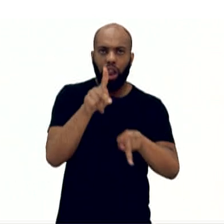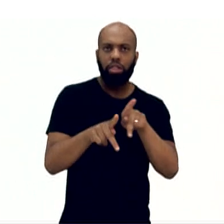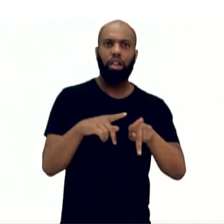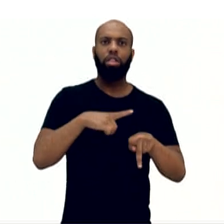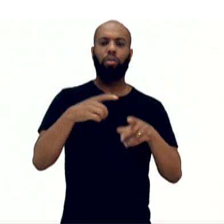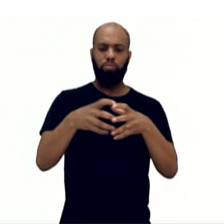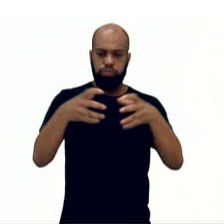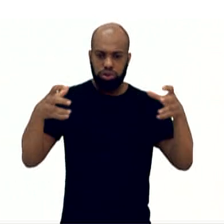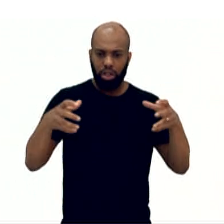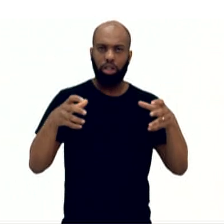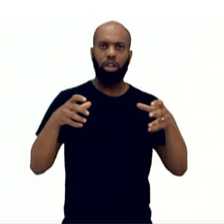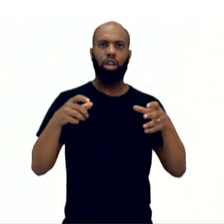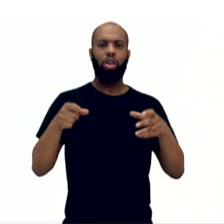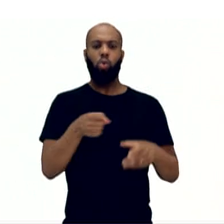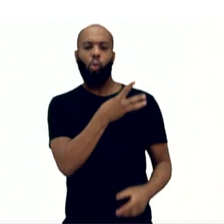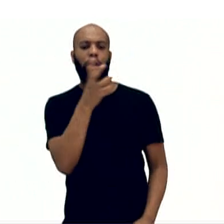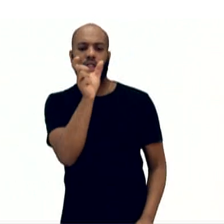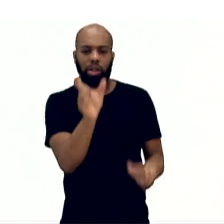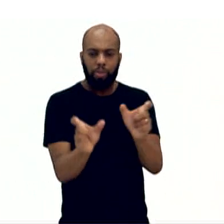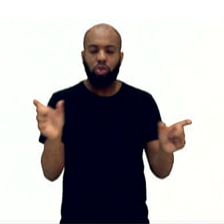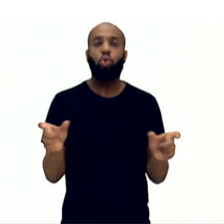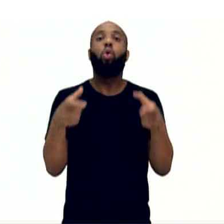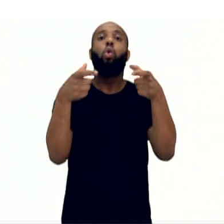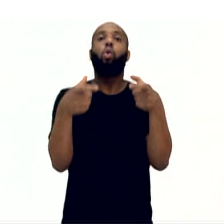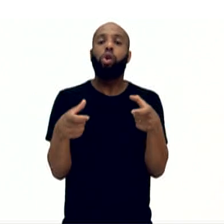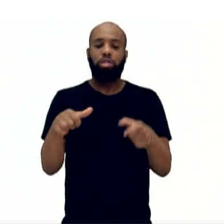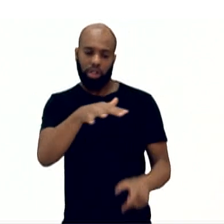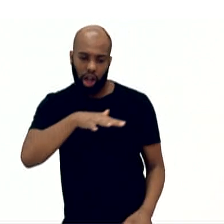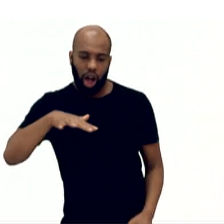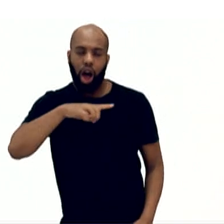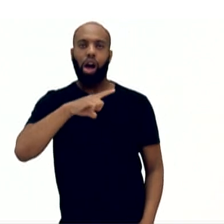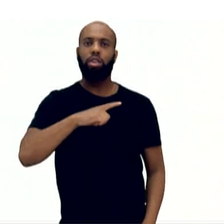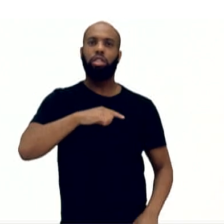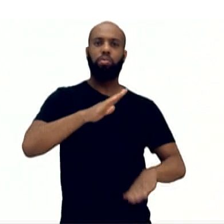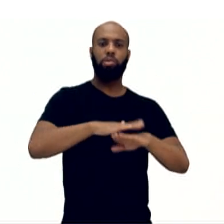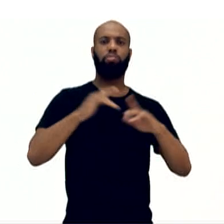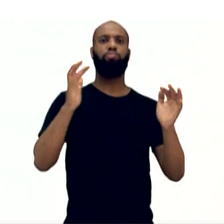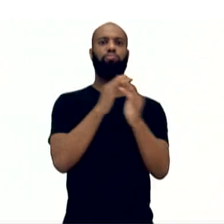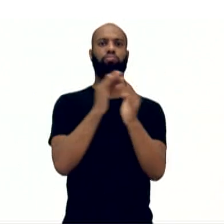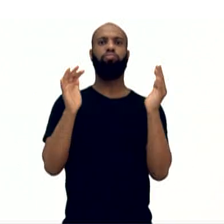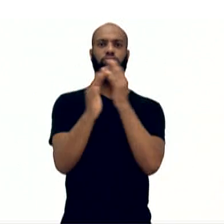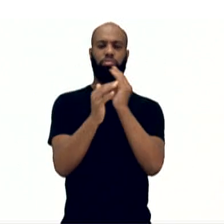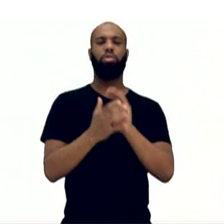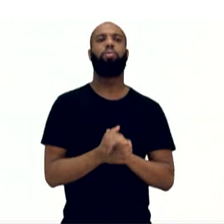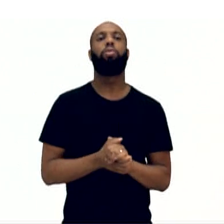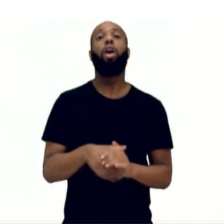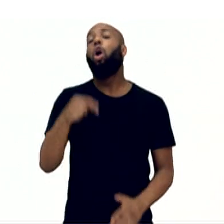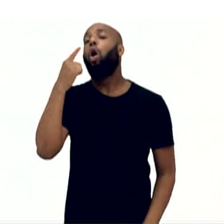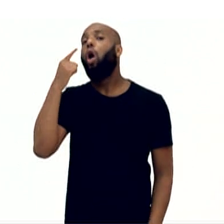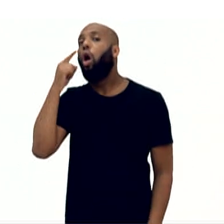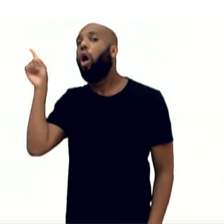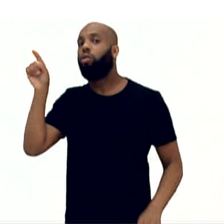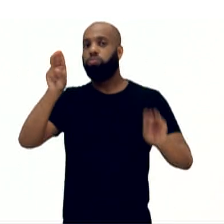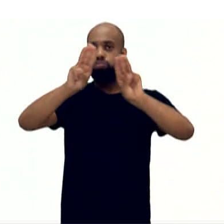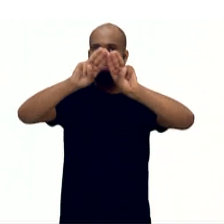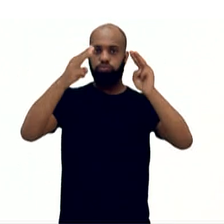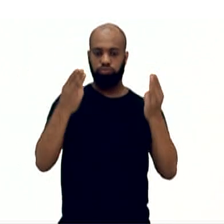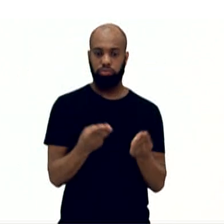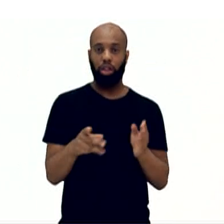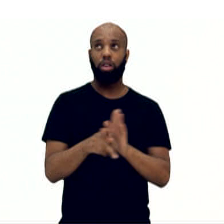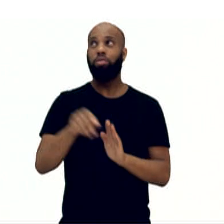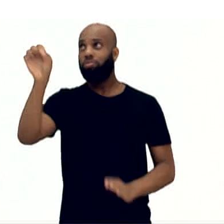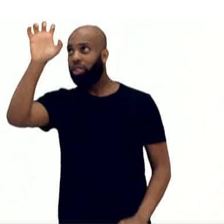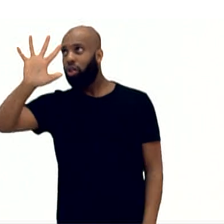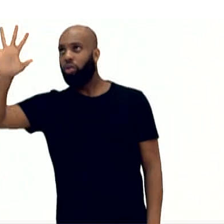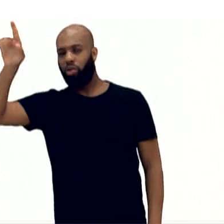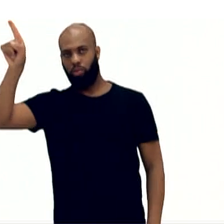as maiores concentrações de população são as áreas mais urbanizadas. Então a gente vai ter aqui no mapa especificamente da Europa. E